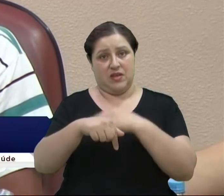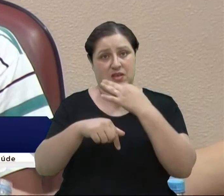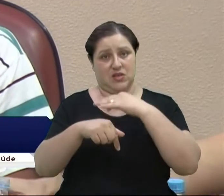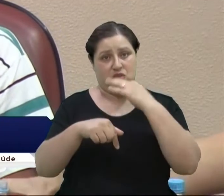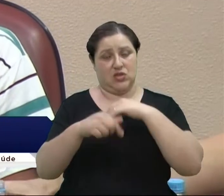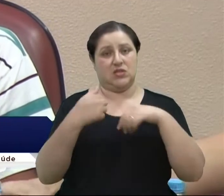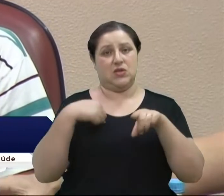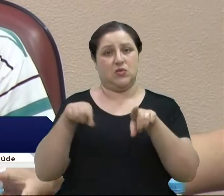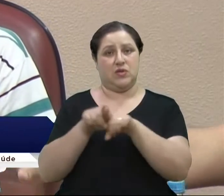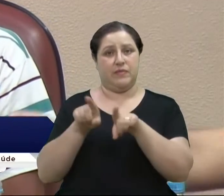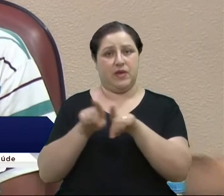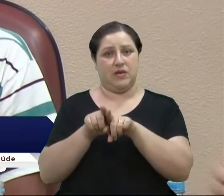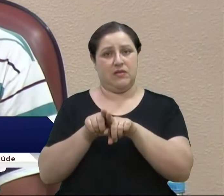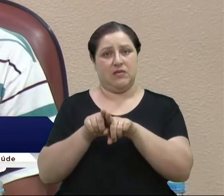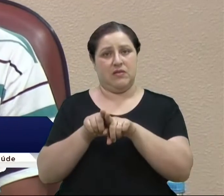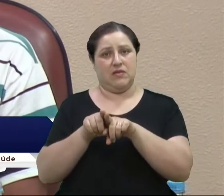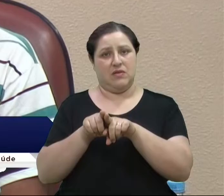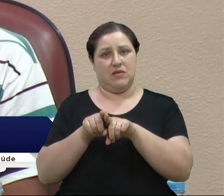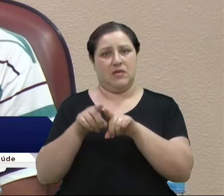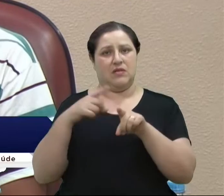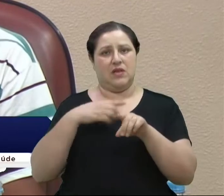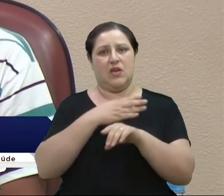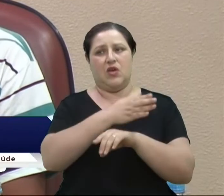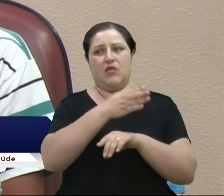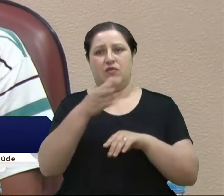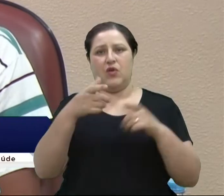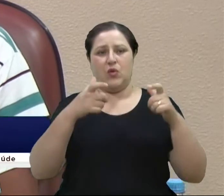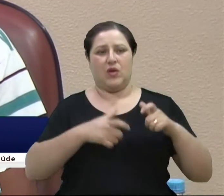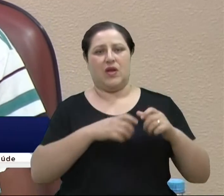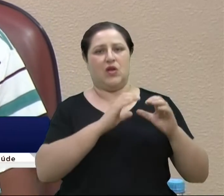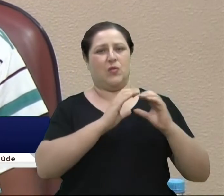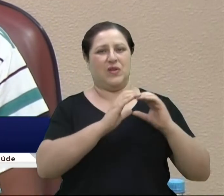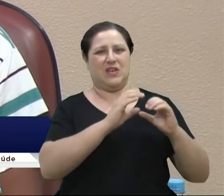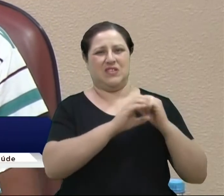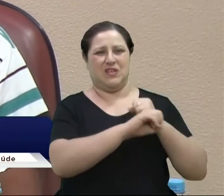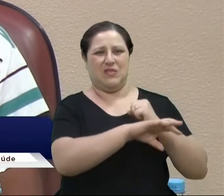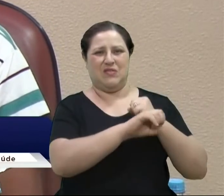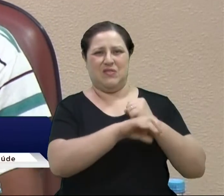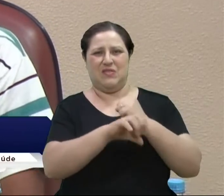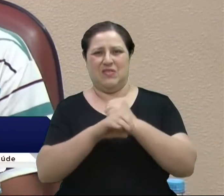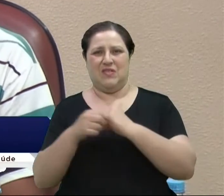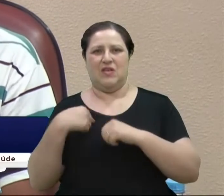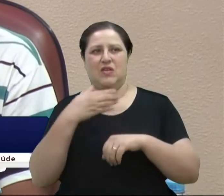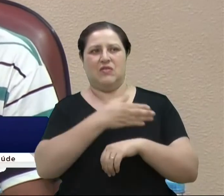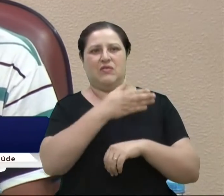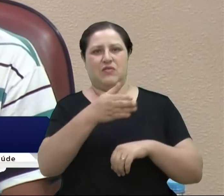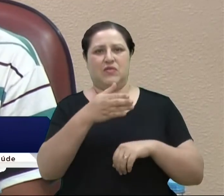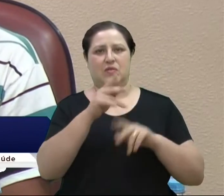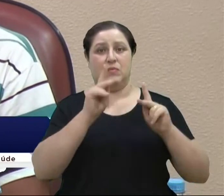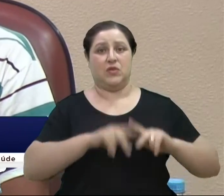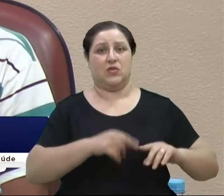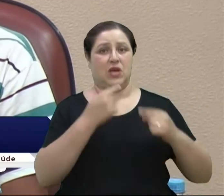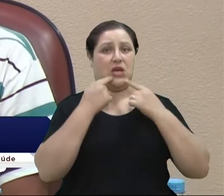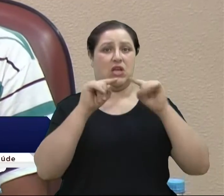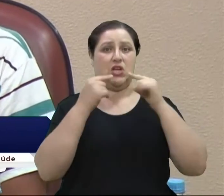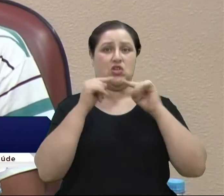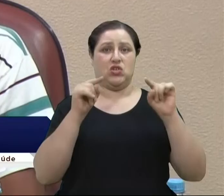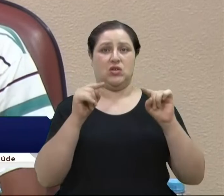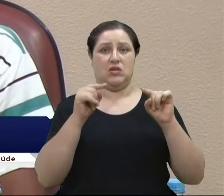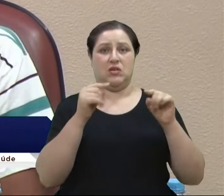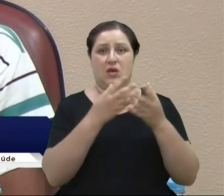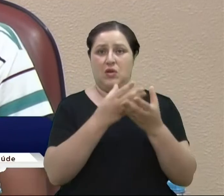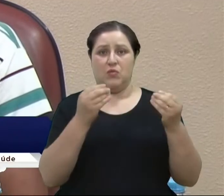também, em meios de comunicações que eu entrei dessas cidades, quando comentava isso, recebi várias críticas de